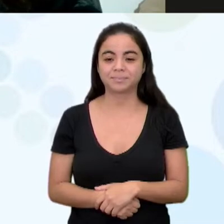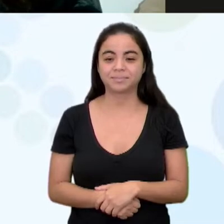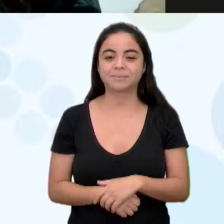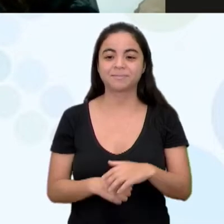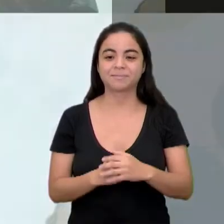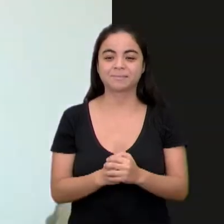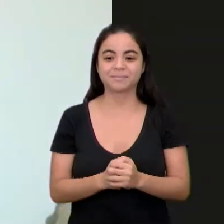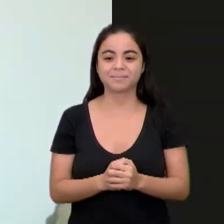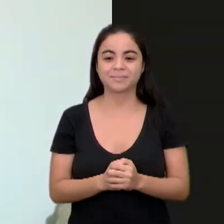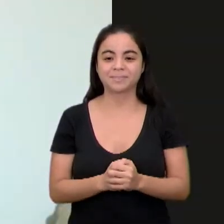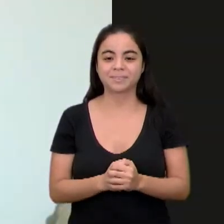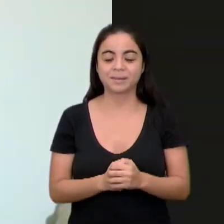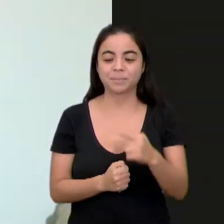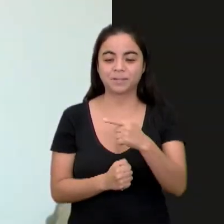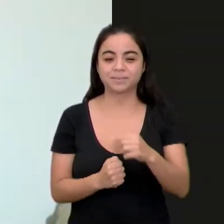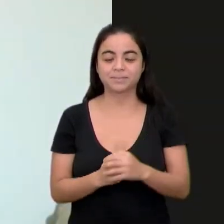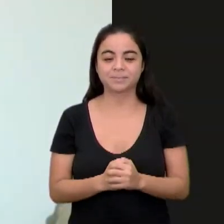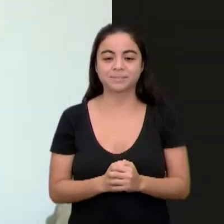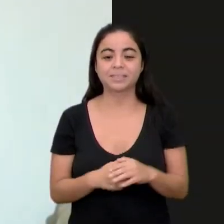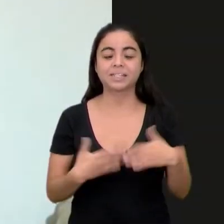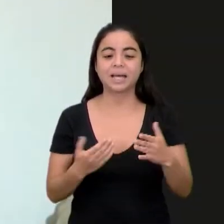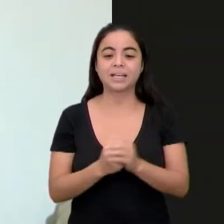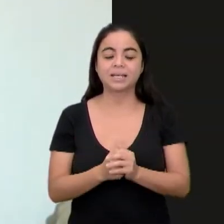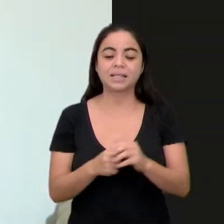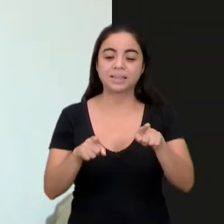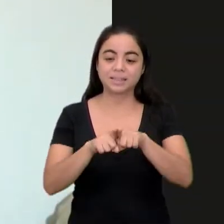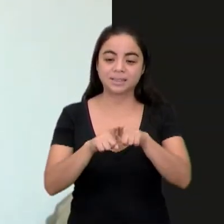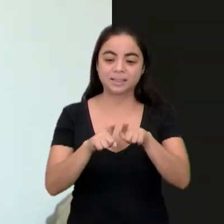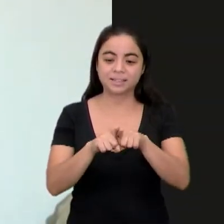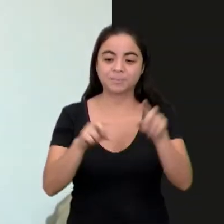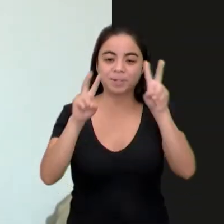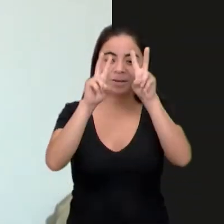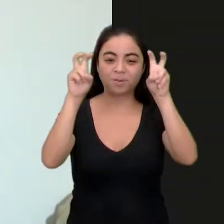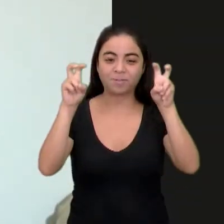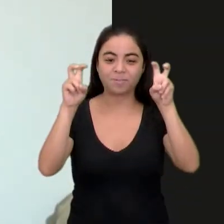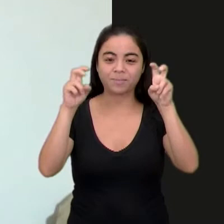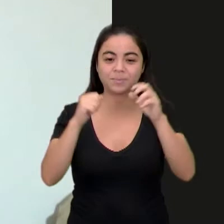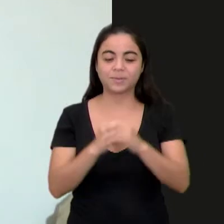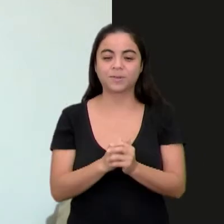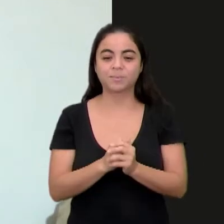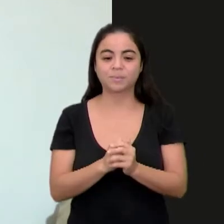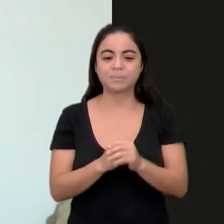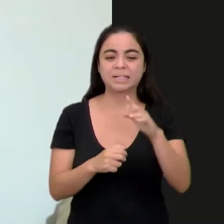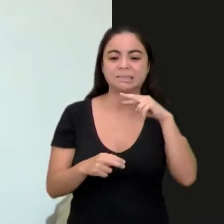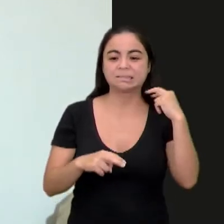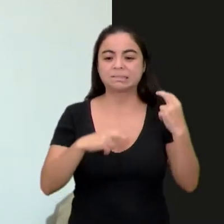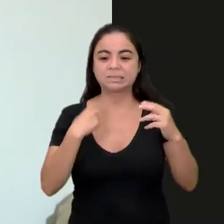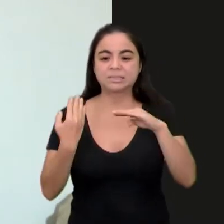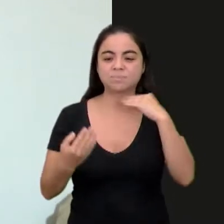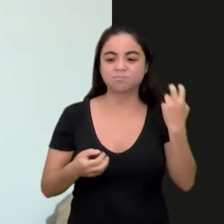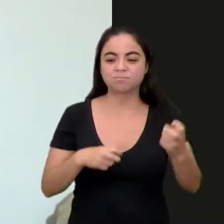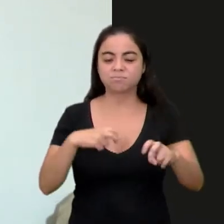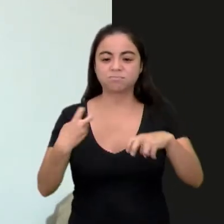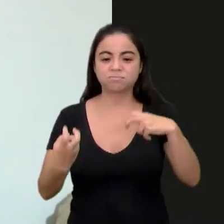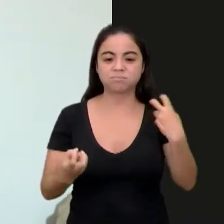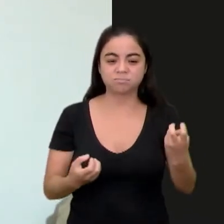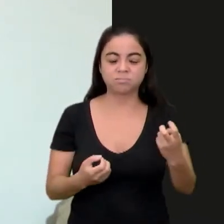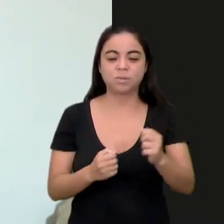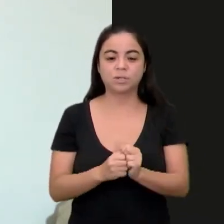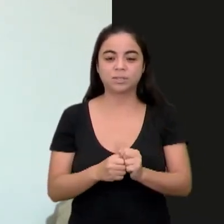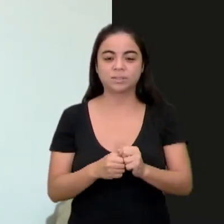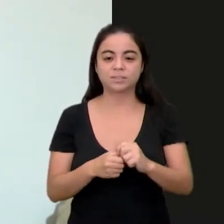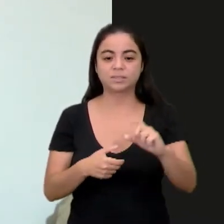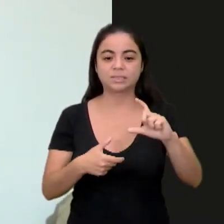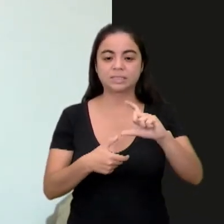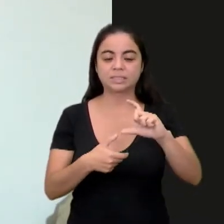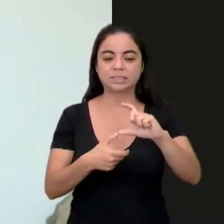claro. Então, aí tu também tinha mais essa questão, traz essa questão da morte muito presente nessa charge, assim.